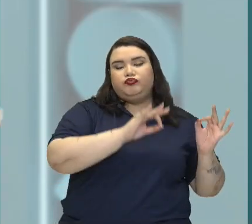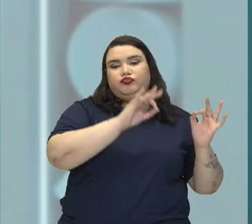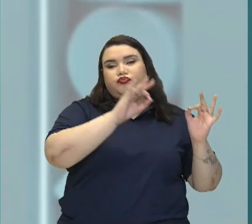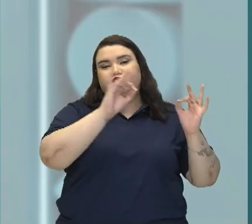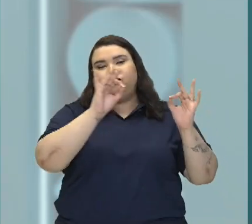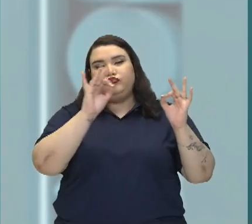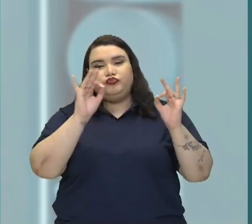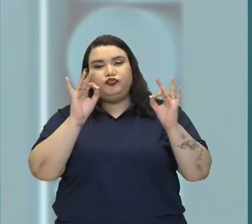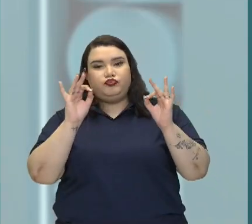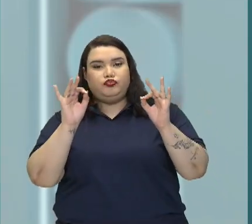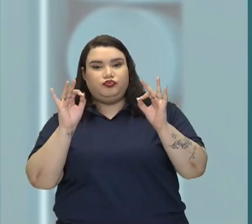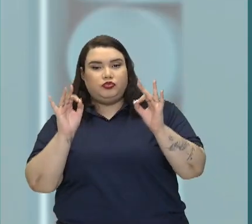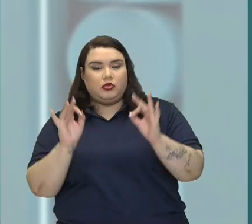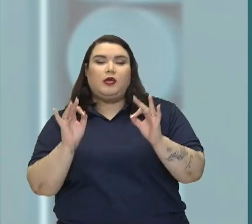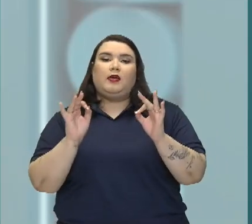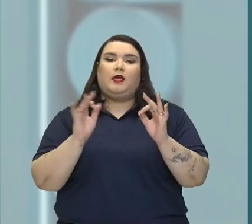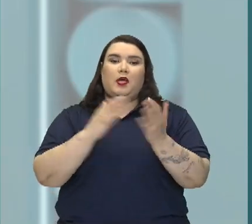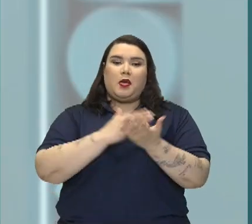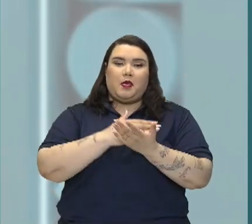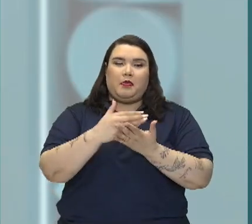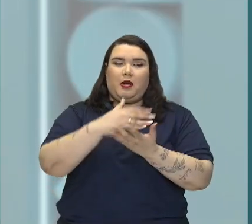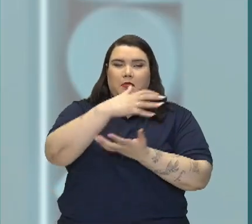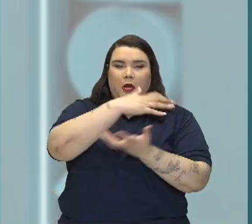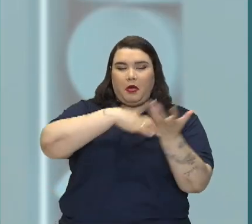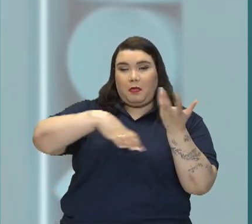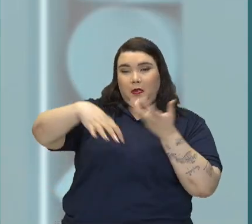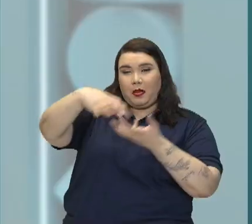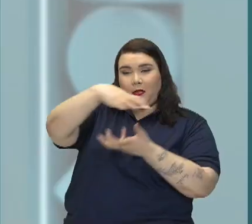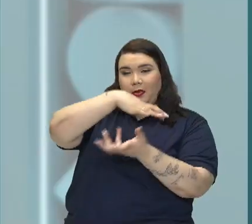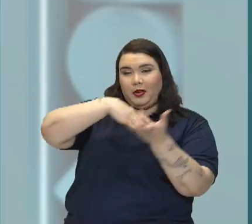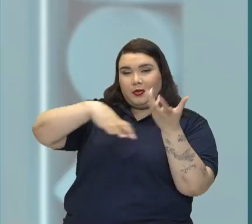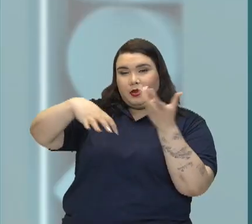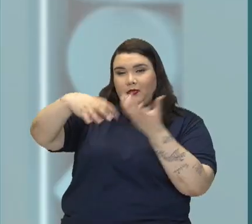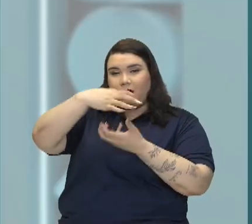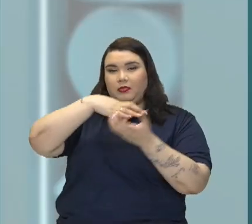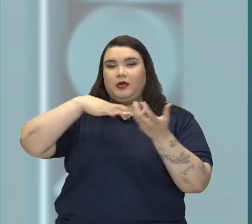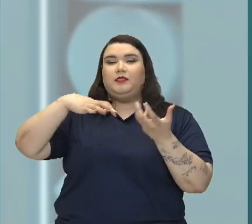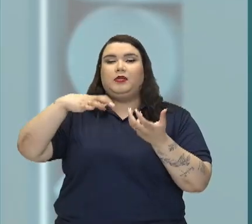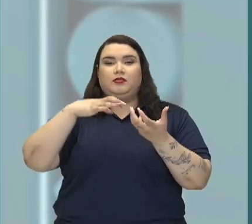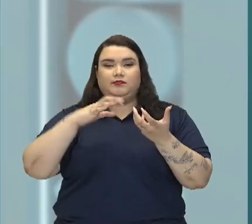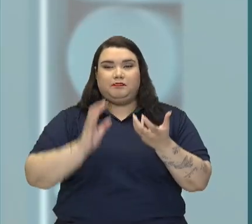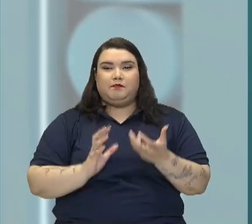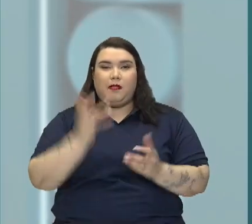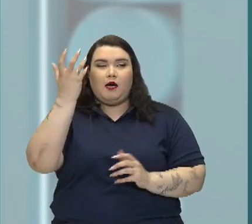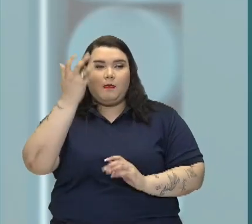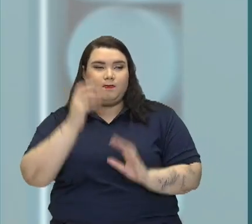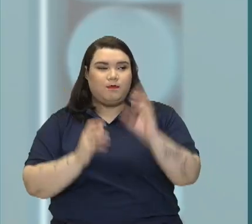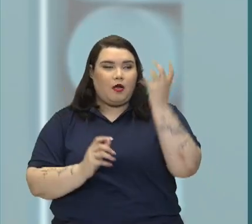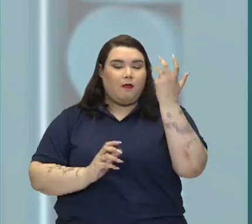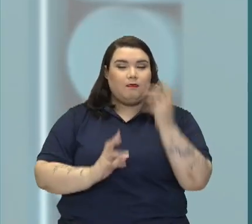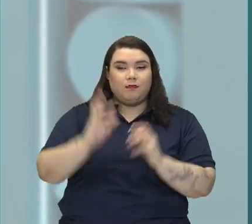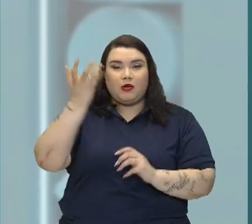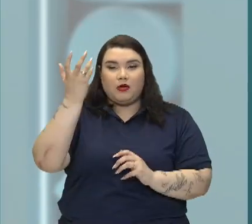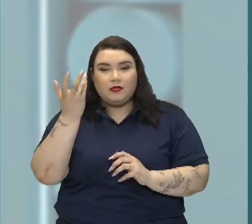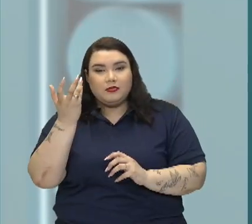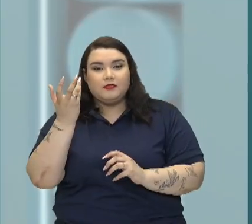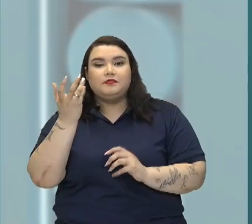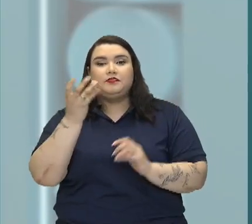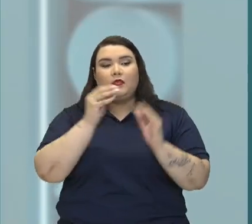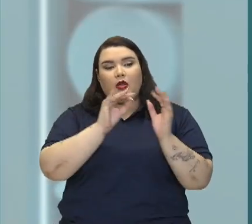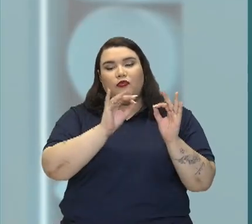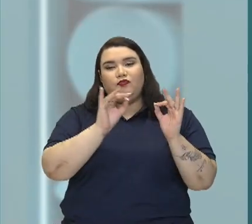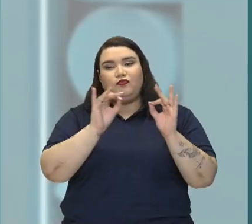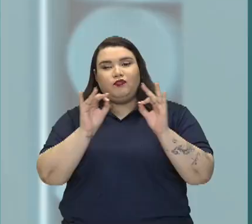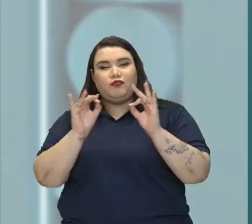né? Mas dali a pouco vêm os conflitos, são armados os conflitos, e